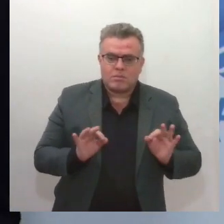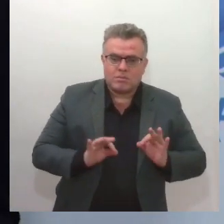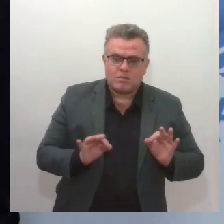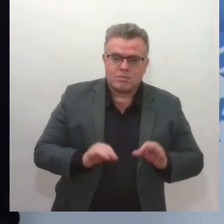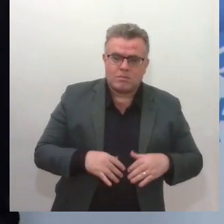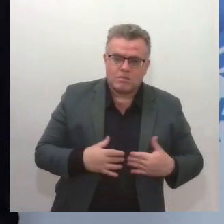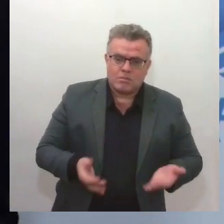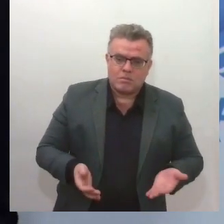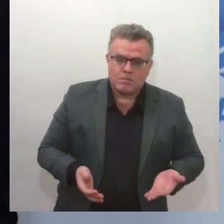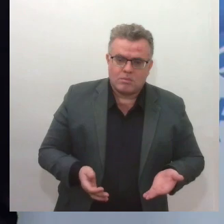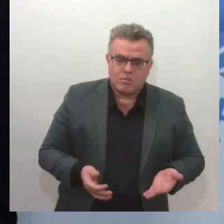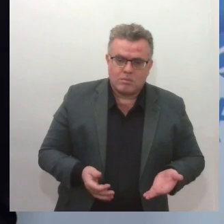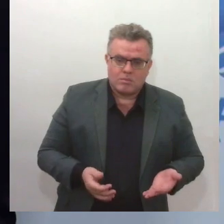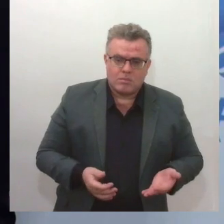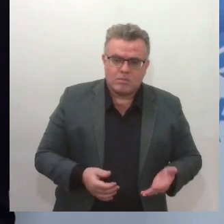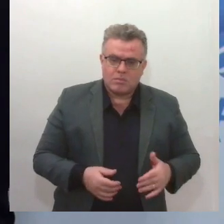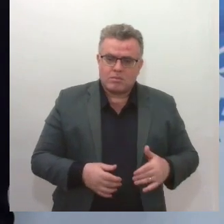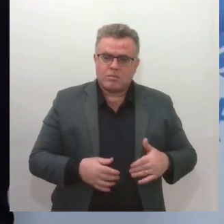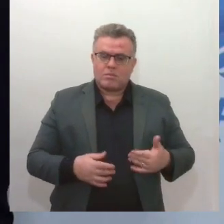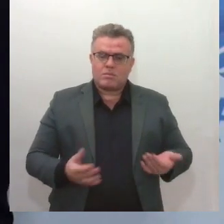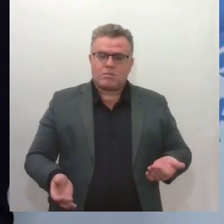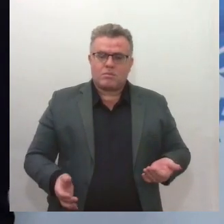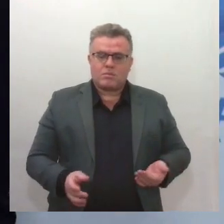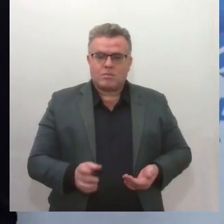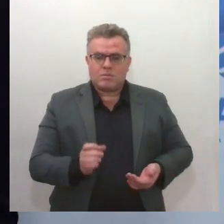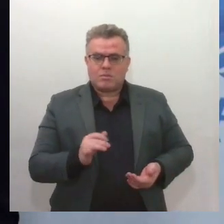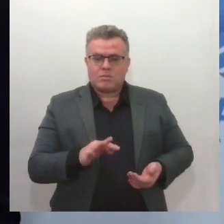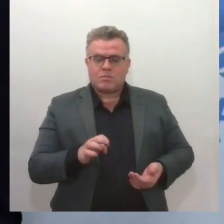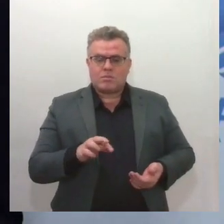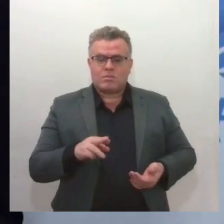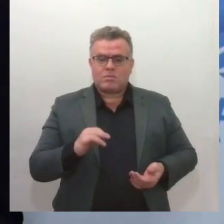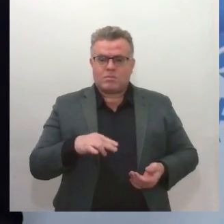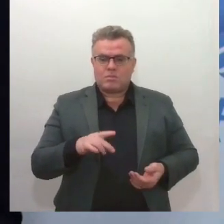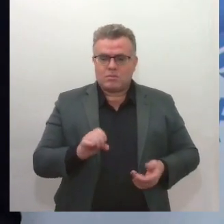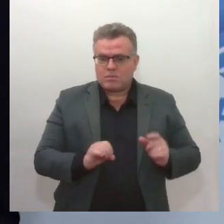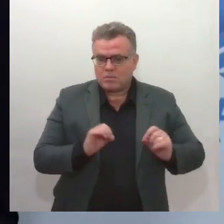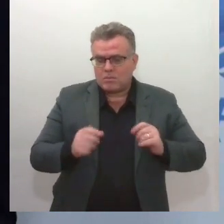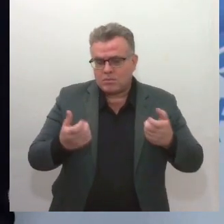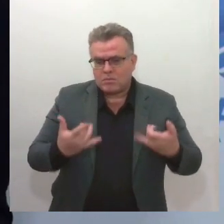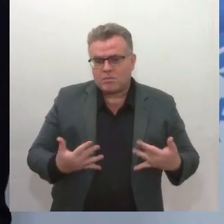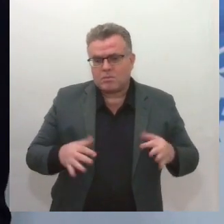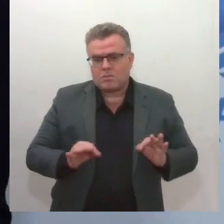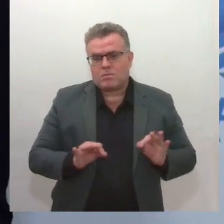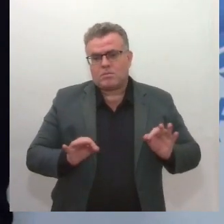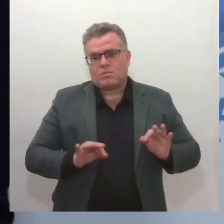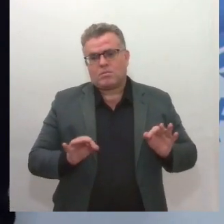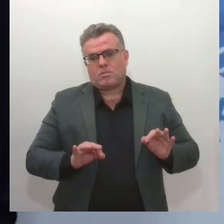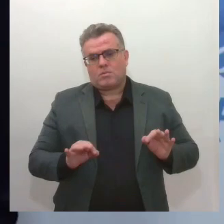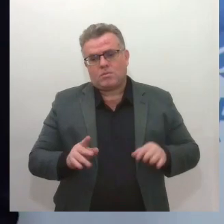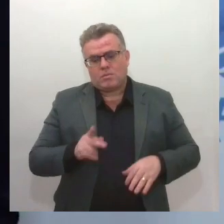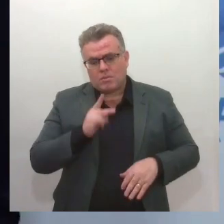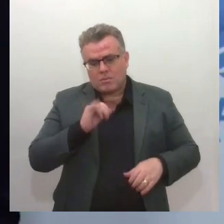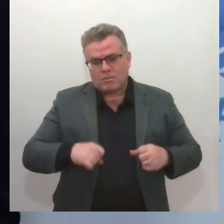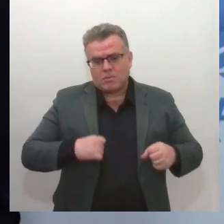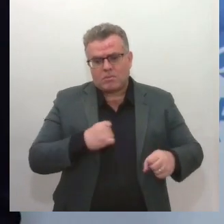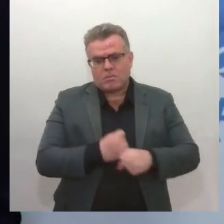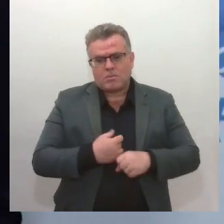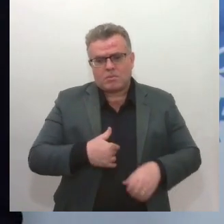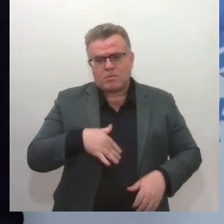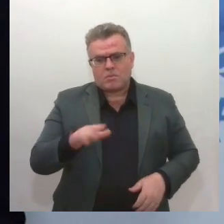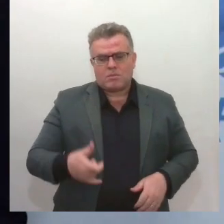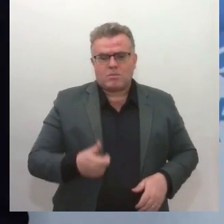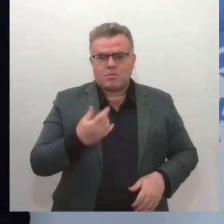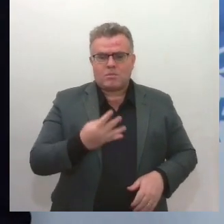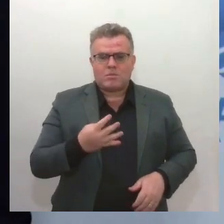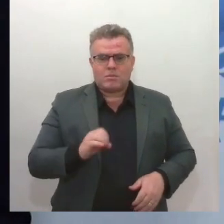prefeito interino, ele, né, não tem voz para poder falar, se ele precisa da defesa do pai, um homem de mais de 40 anos de idade, precisando de papai para poder defender.